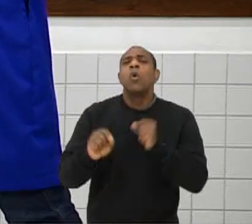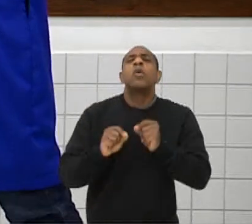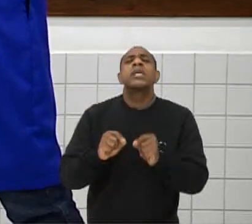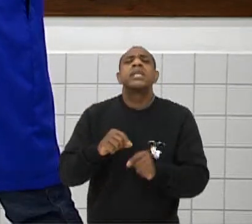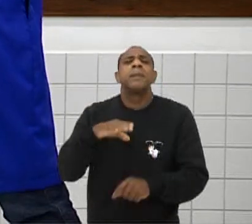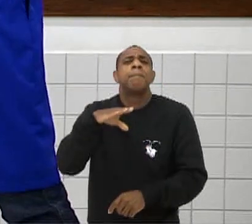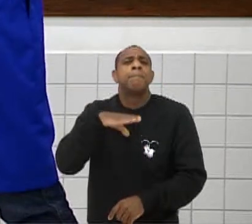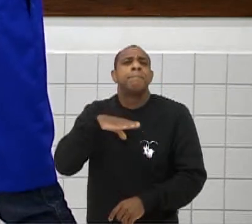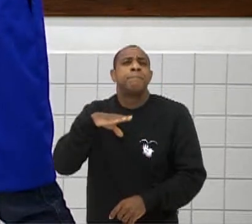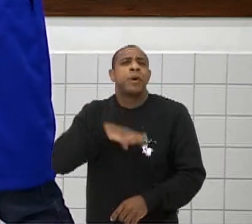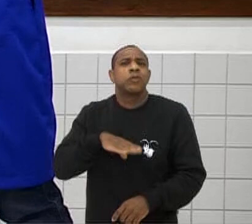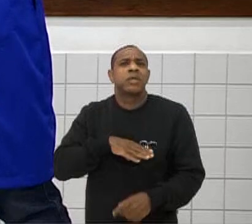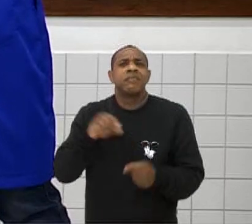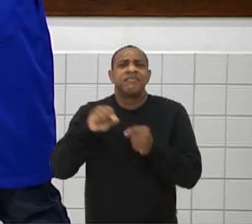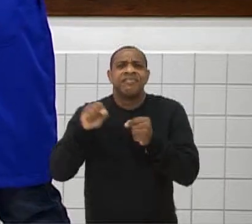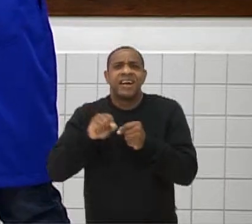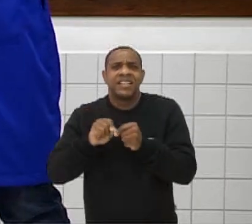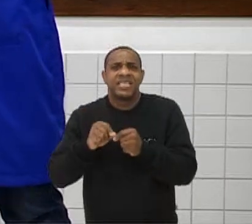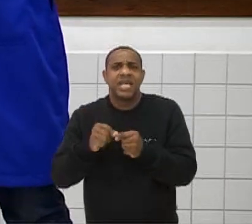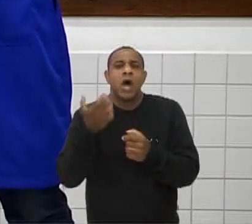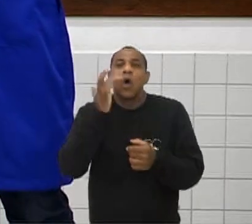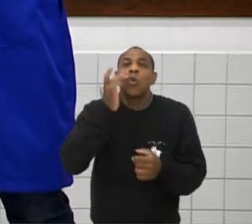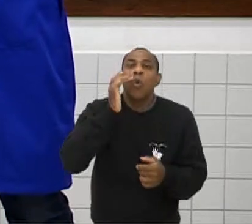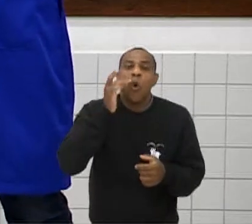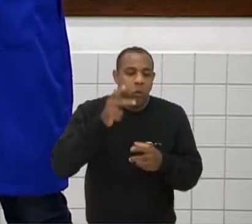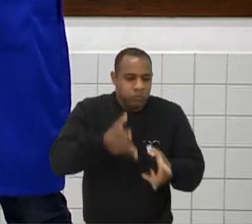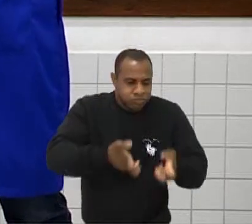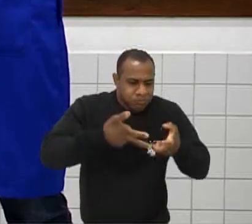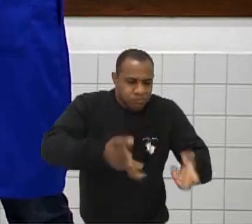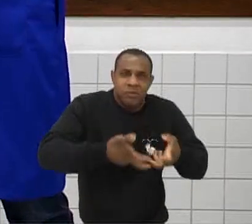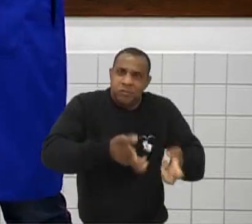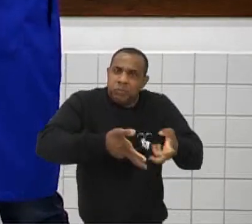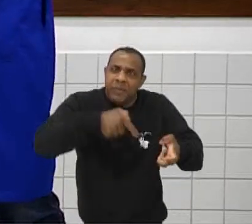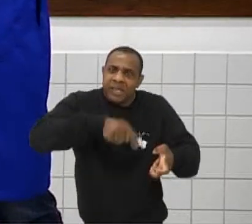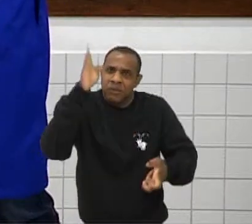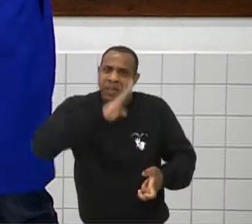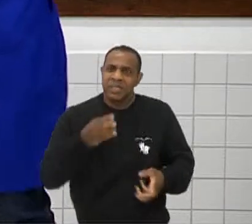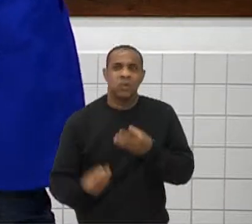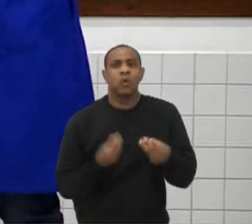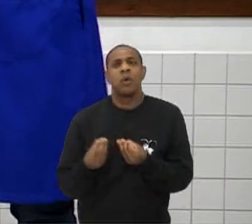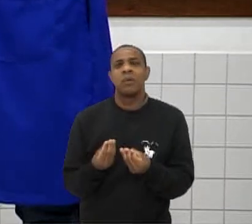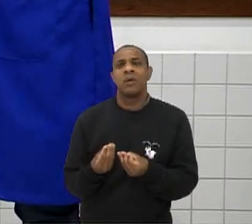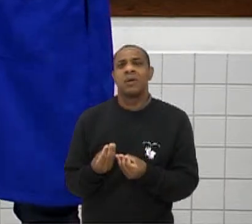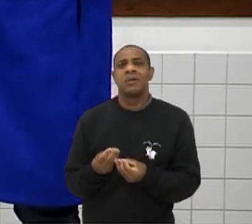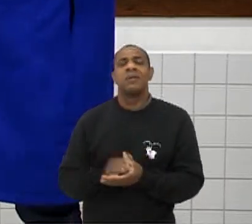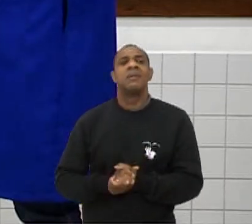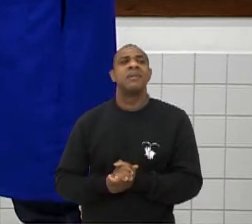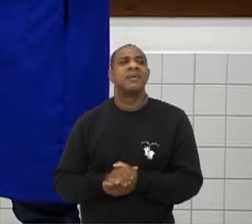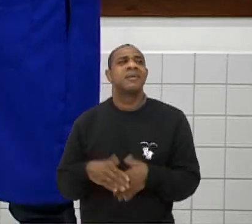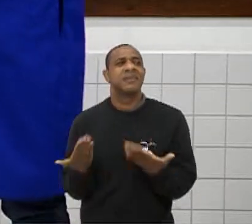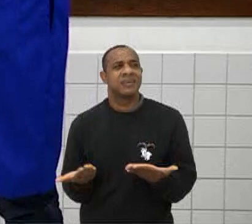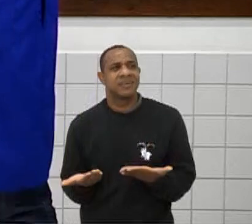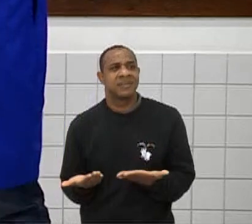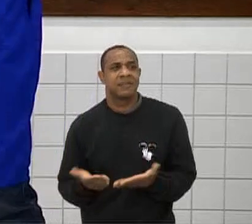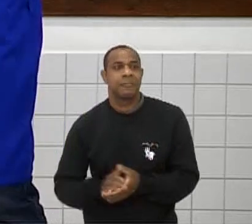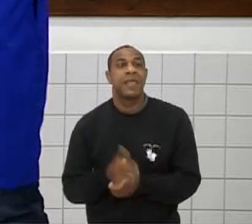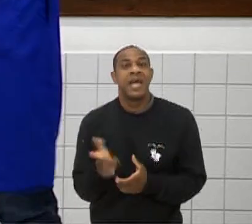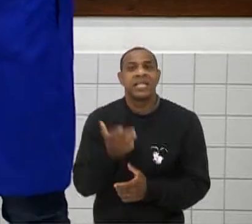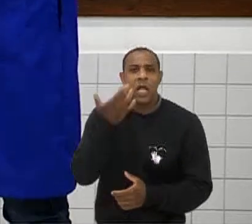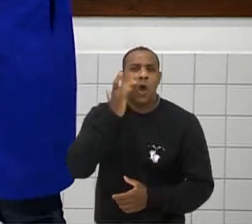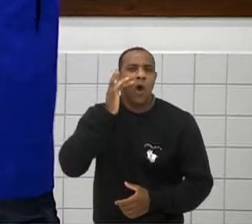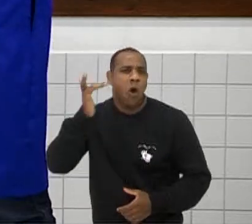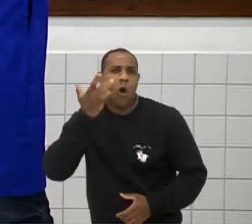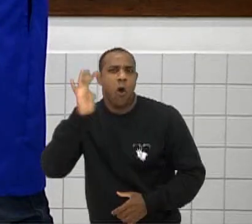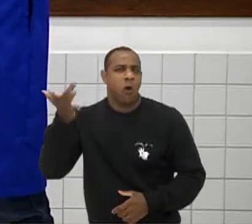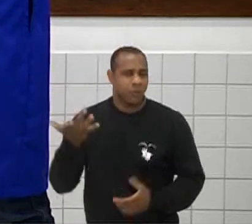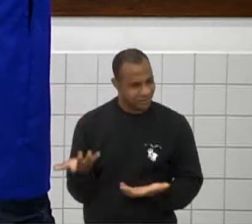os minérios que extraíam do Brasil? Já teve isso lá, falando desde a administração, do Marquês de Pombal. Esses minérios,